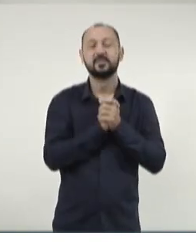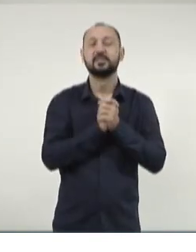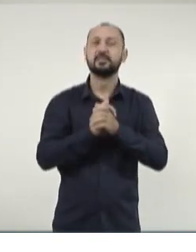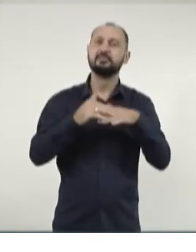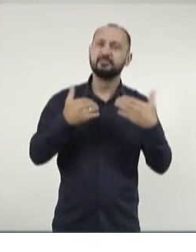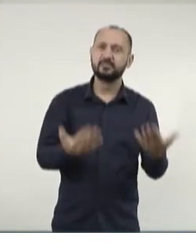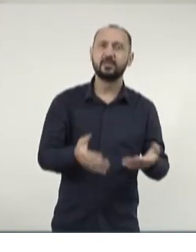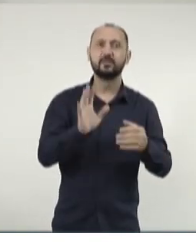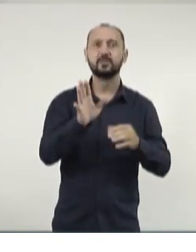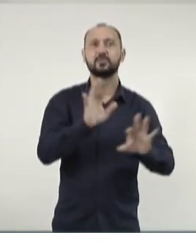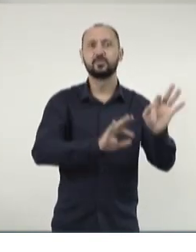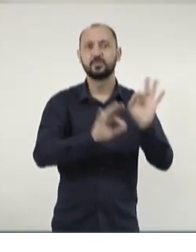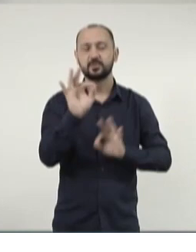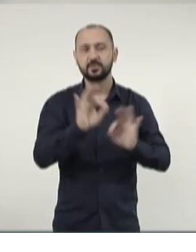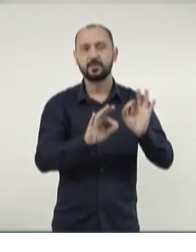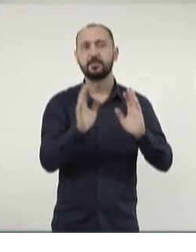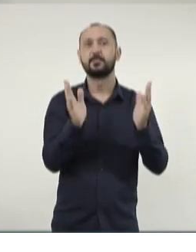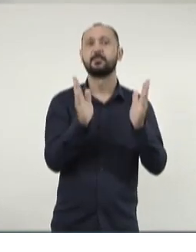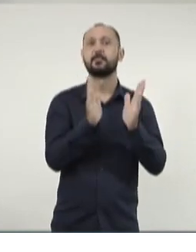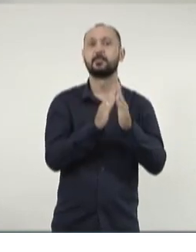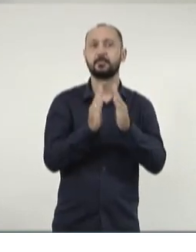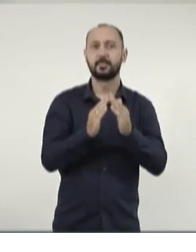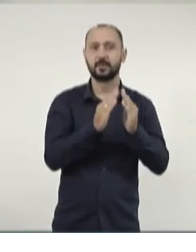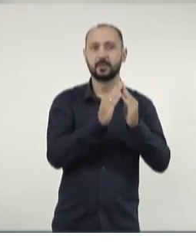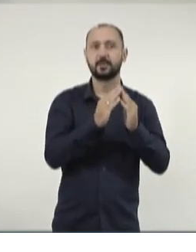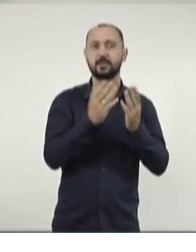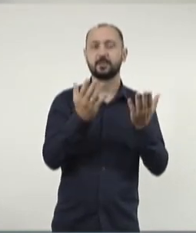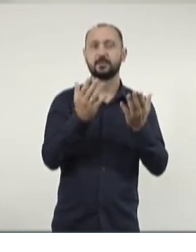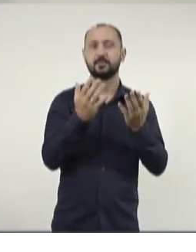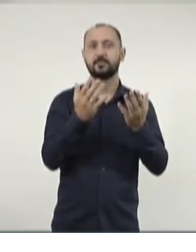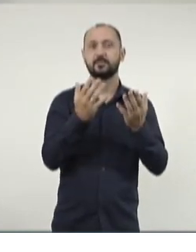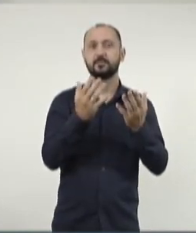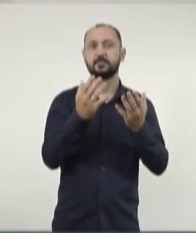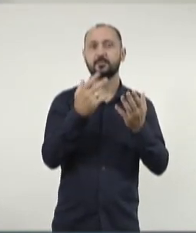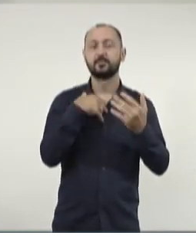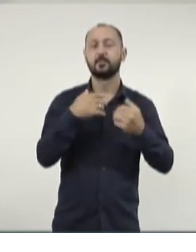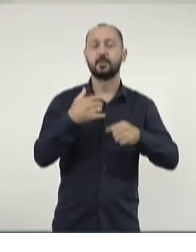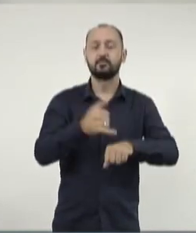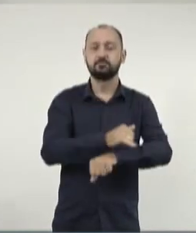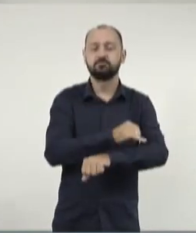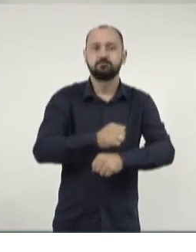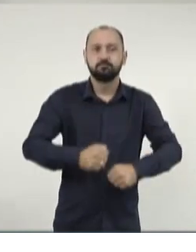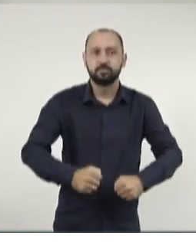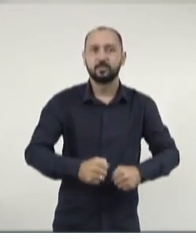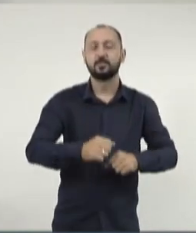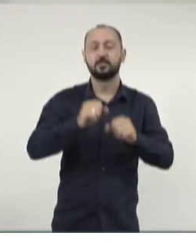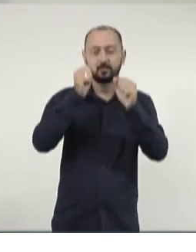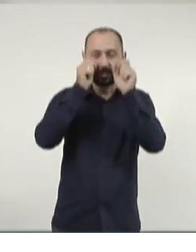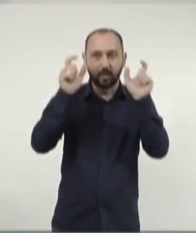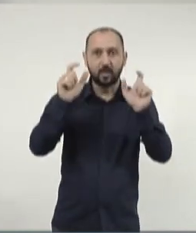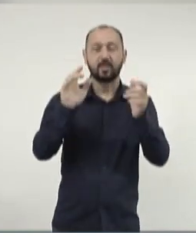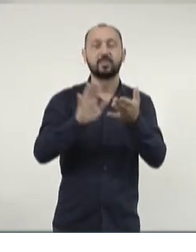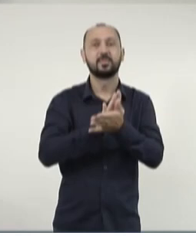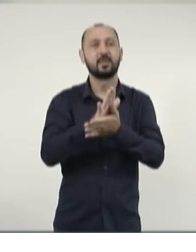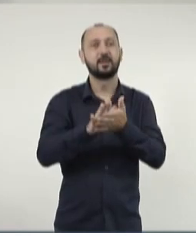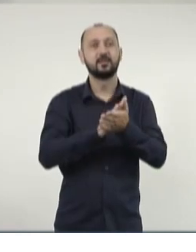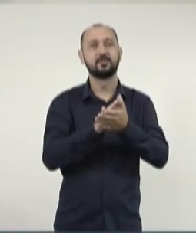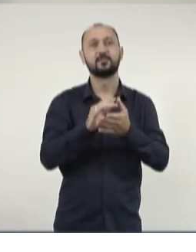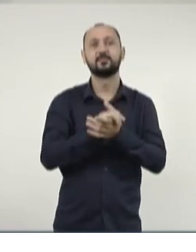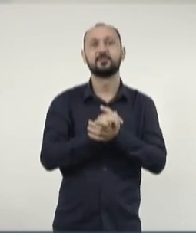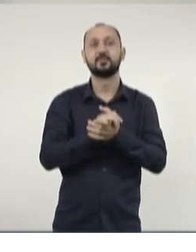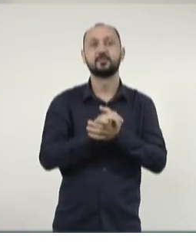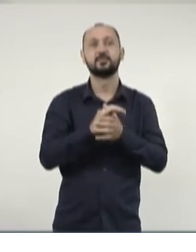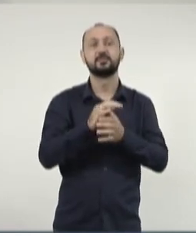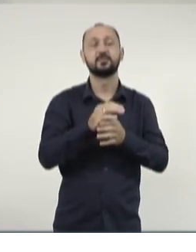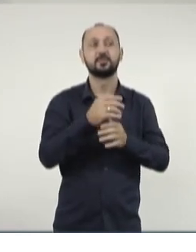Então, vocês já vão se preparando para casa, tá? Meu pai é em tríloge, meu pai é obeso, sem acordar, sem nada. Já vai preparando